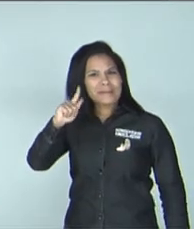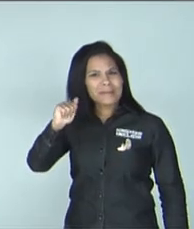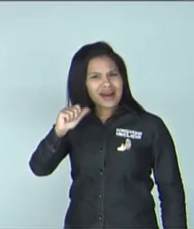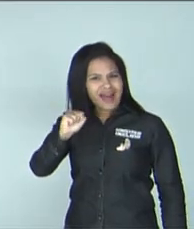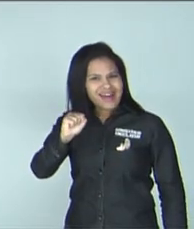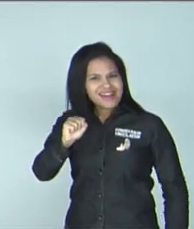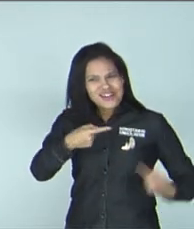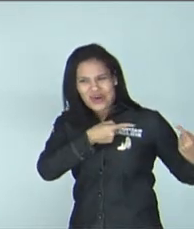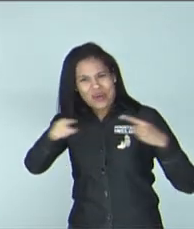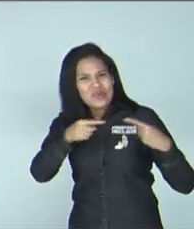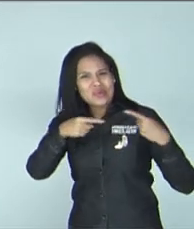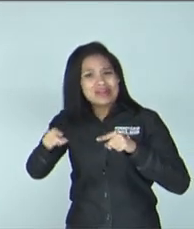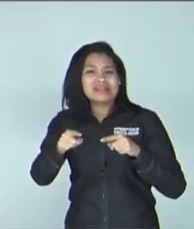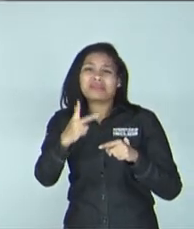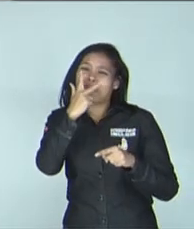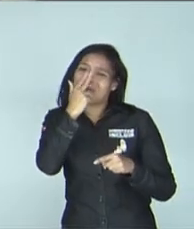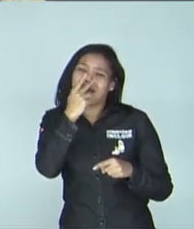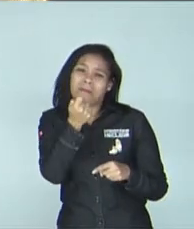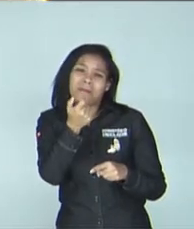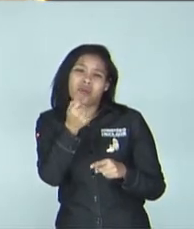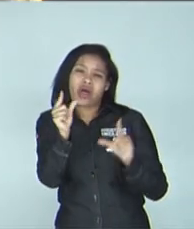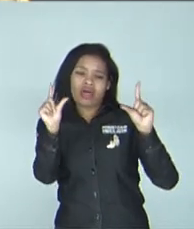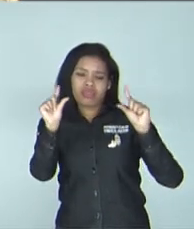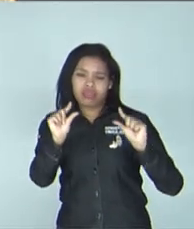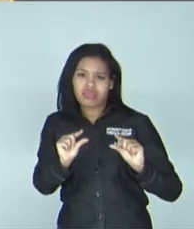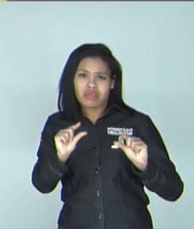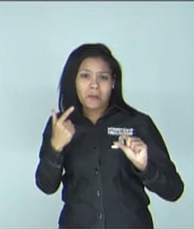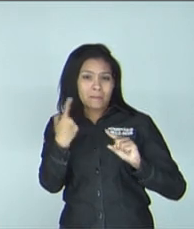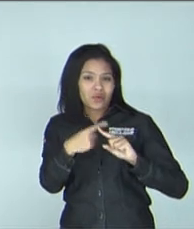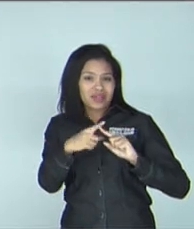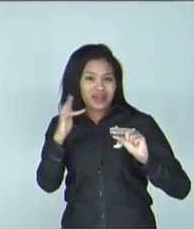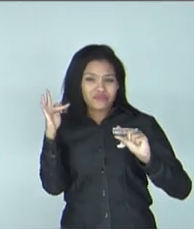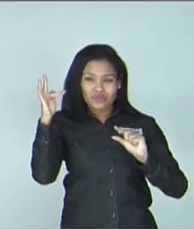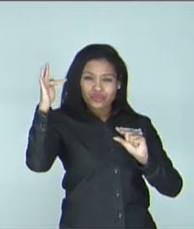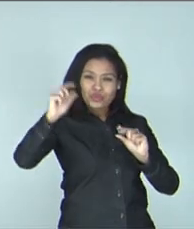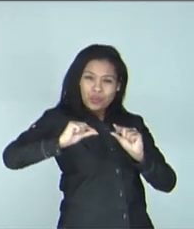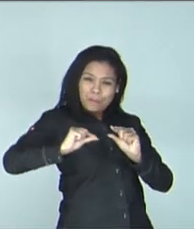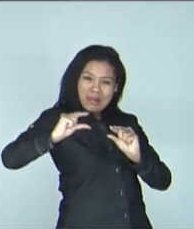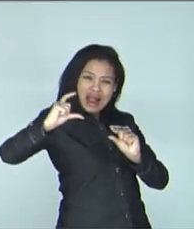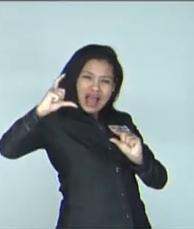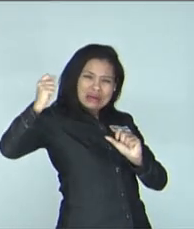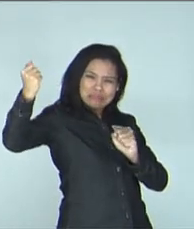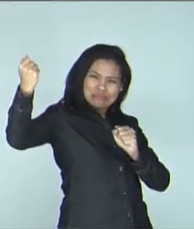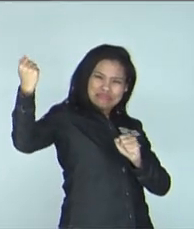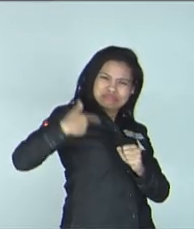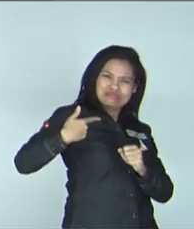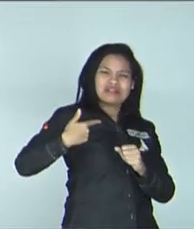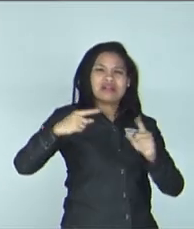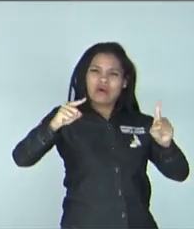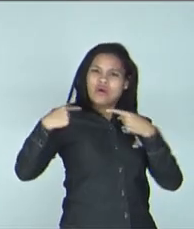da c&a o farol estava diante três pragas só água em vinho